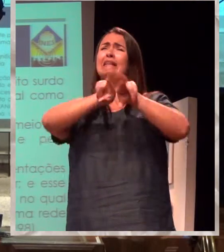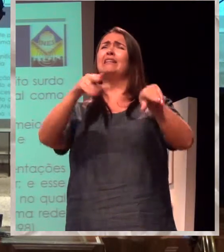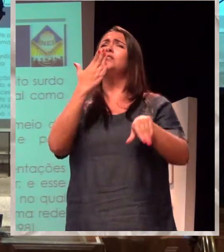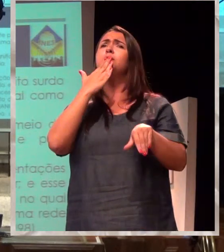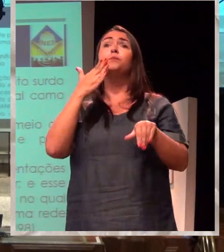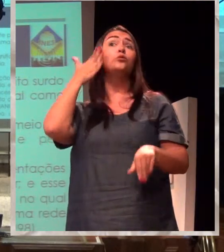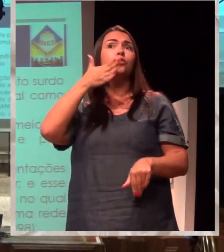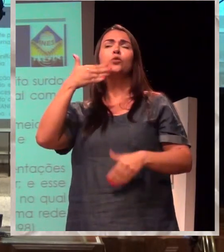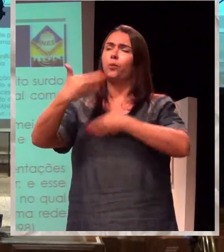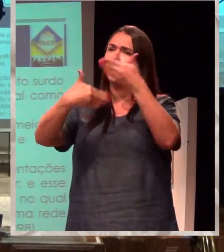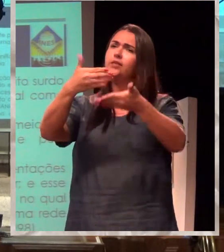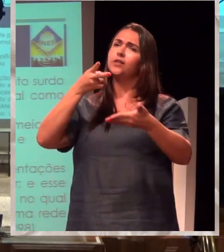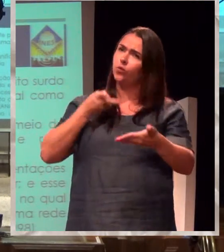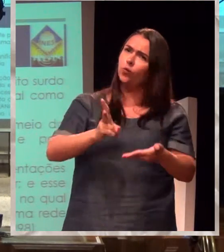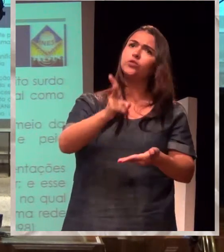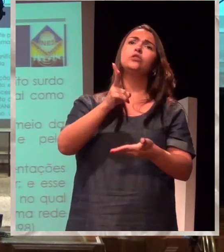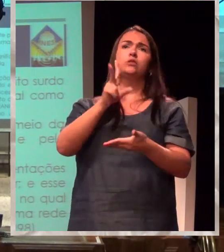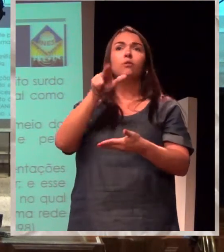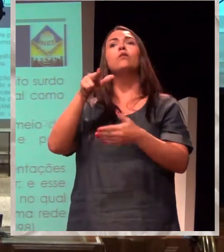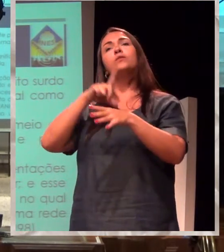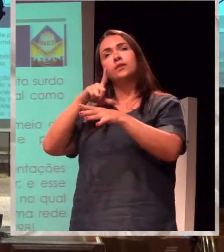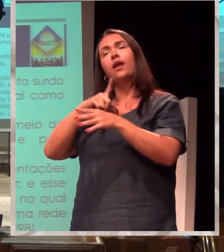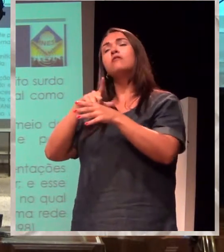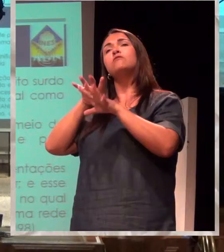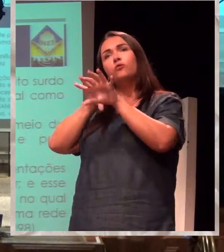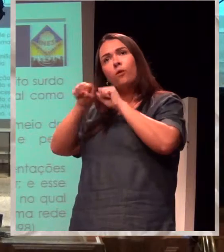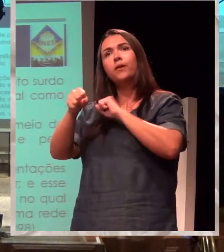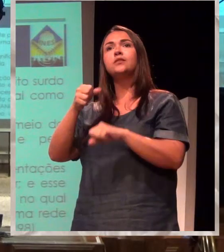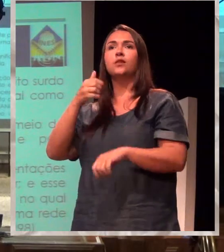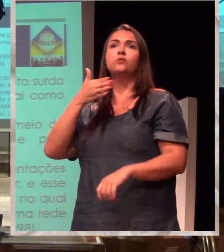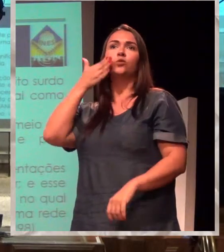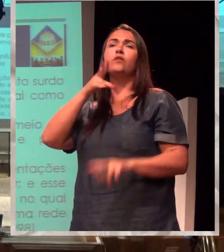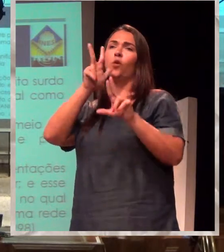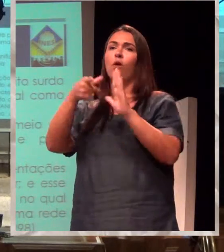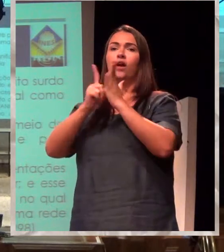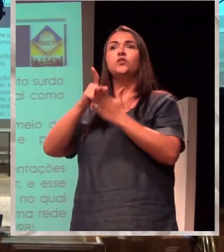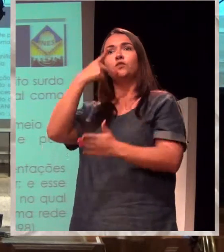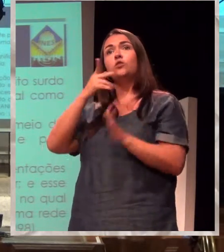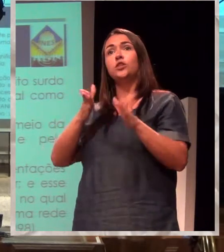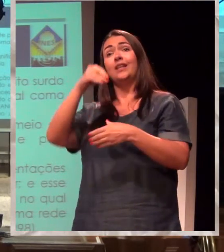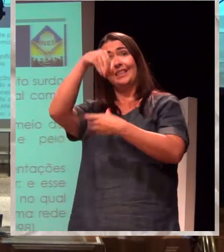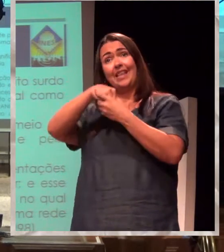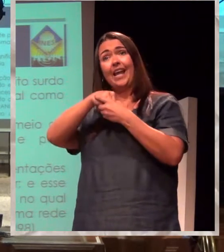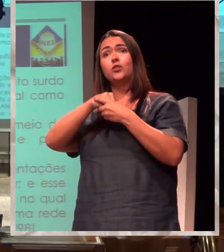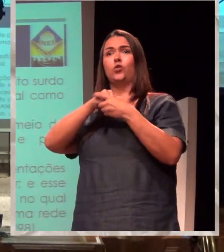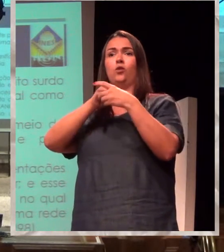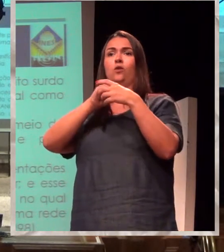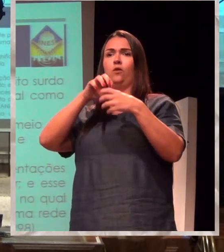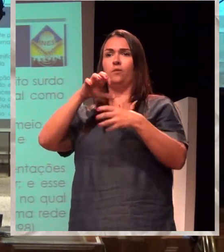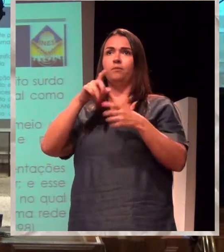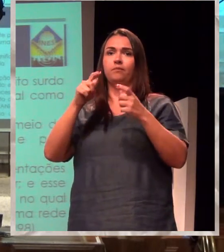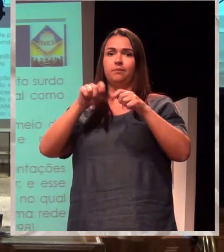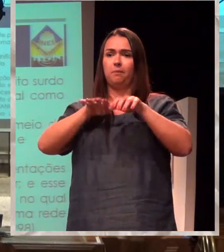um processo contínuo no qual a formação discursiva retoma algo já dito dentro de uma rede complexa